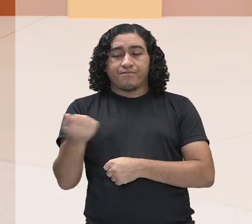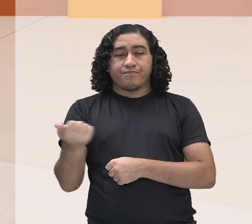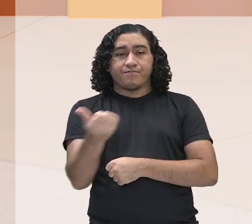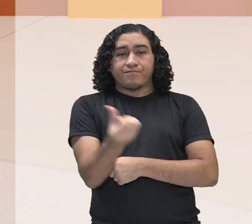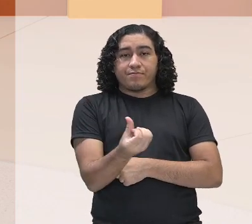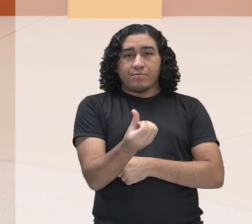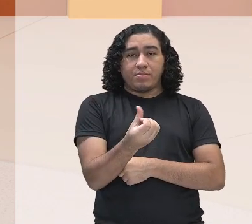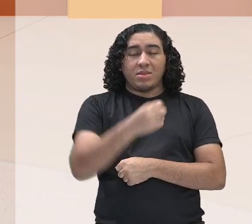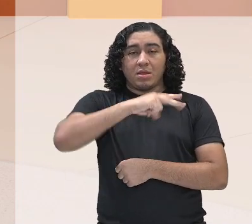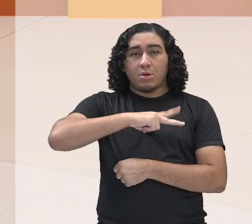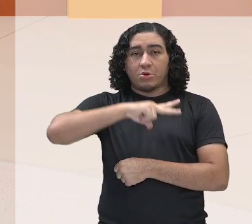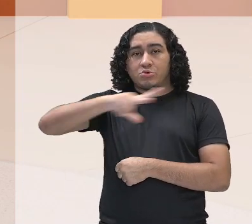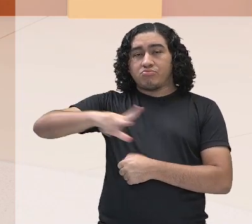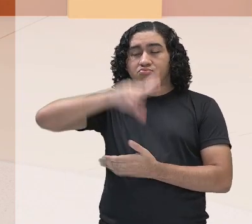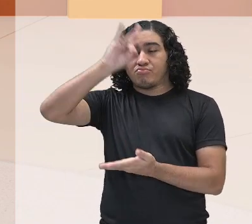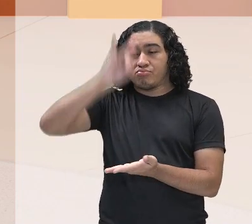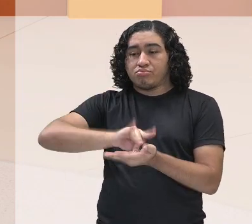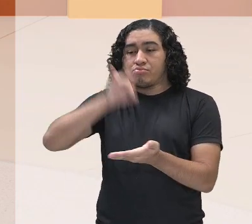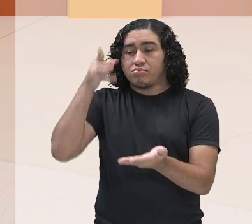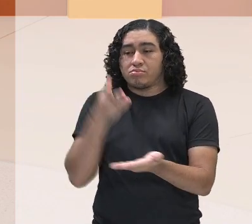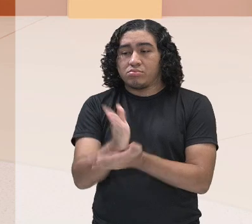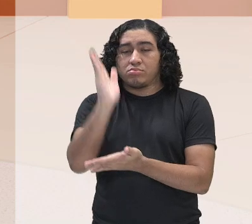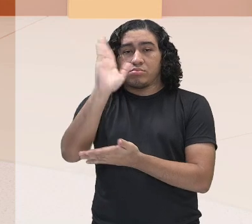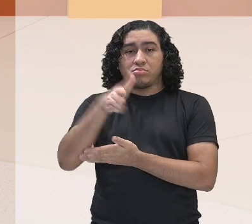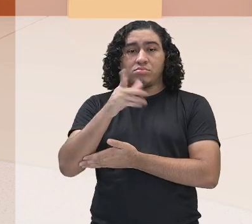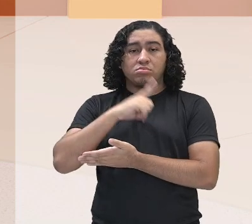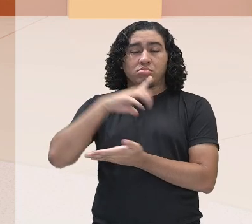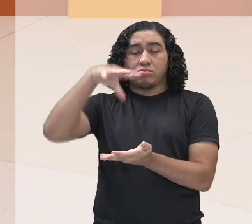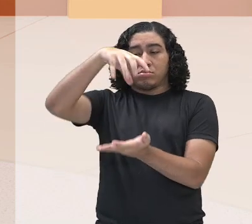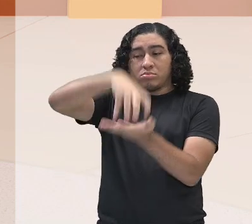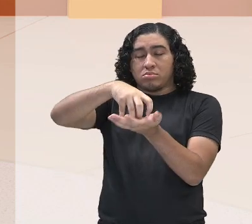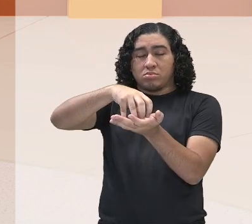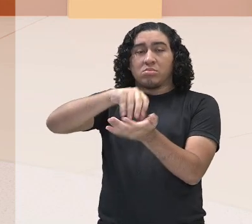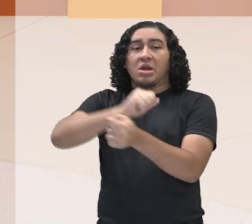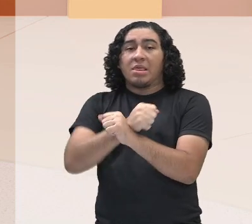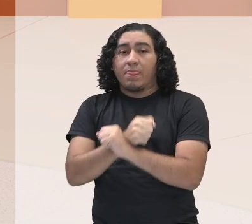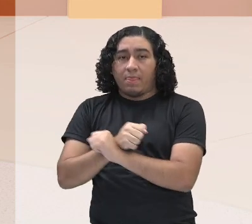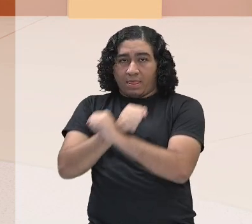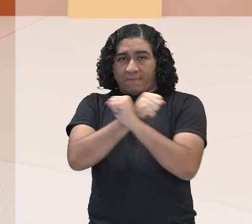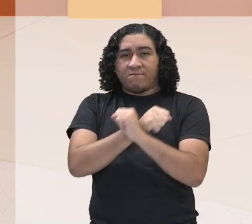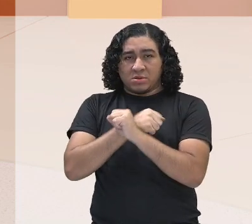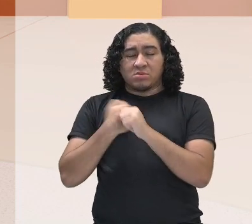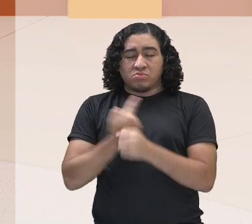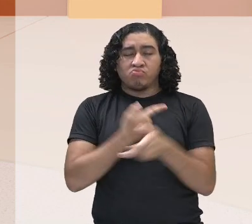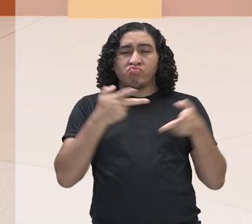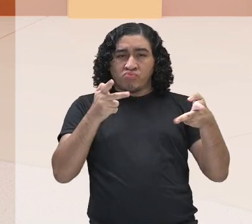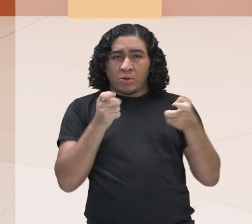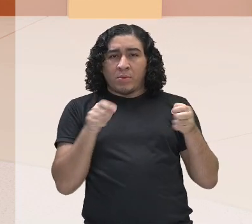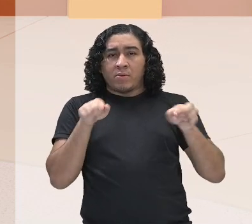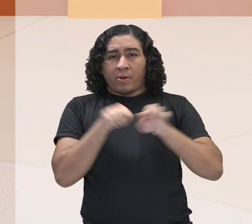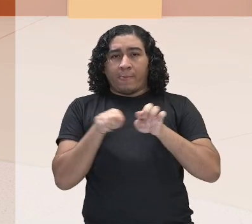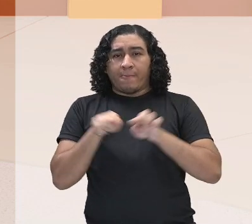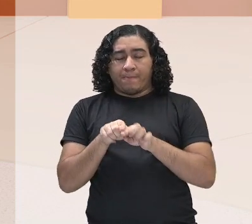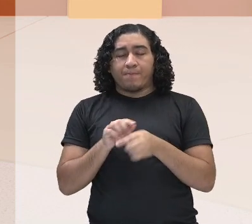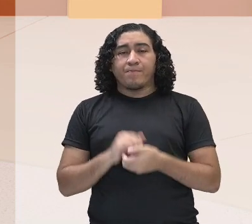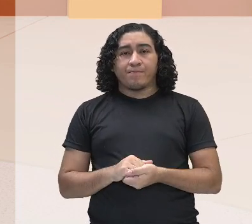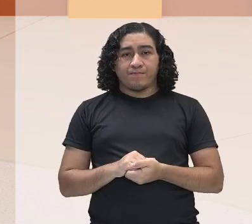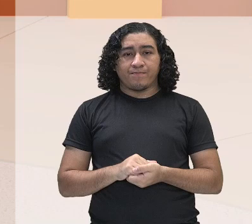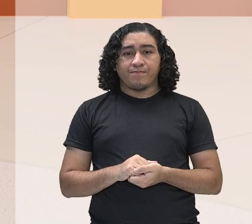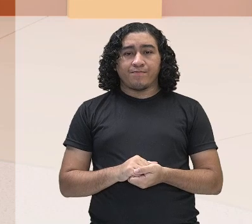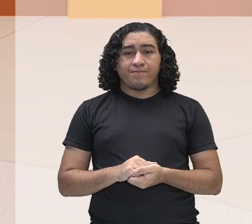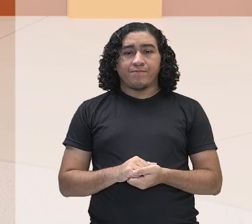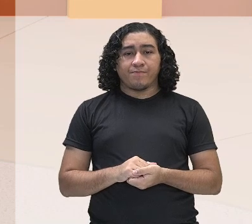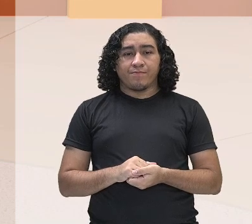eles fundaram aí como porto de defesa, né, nessa dupla função que a gente observou ali, a defesa do